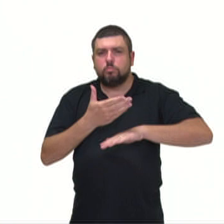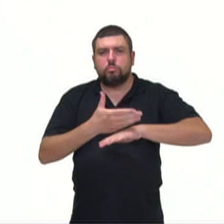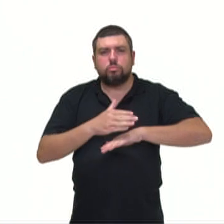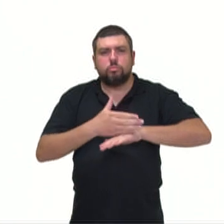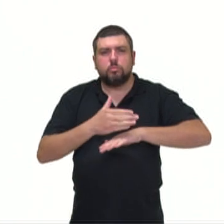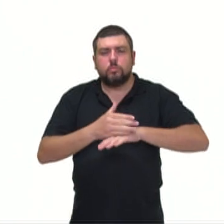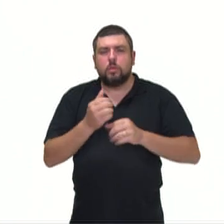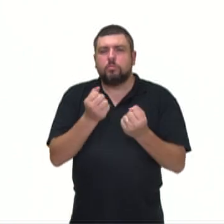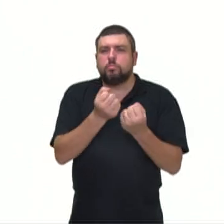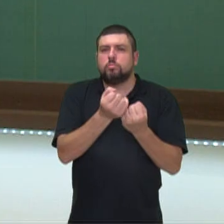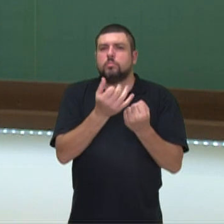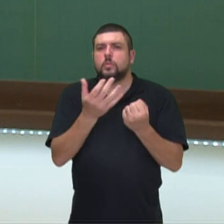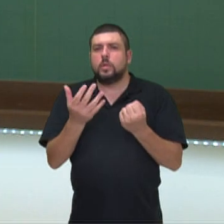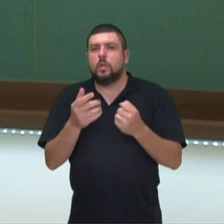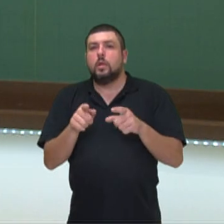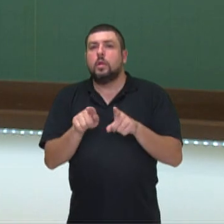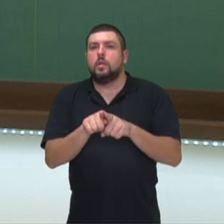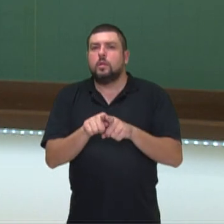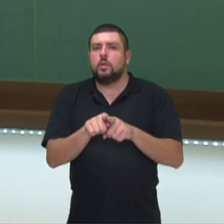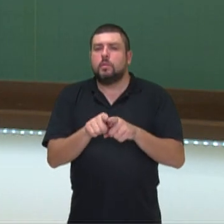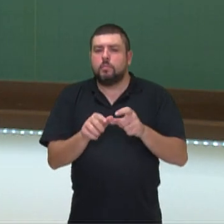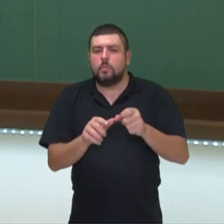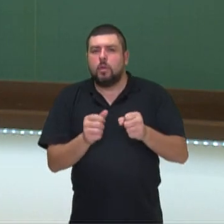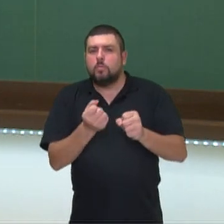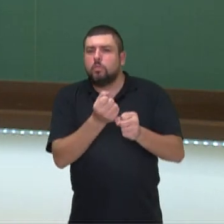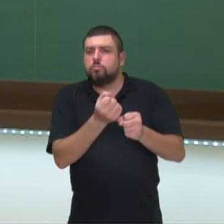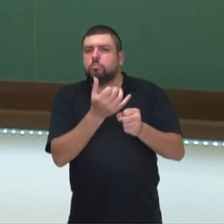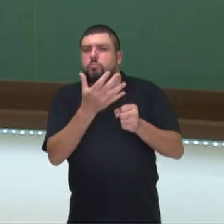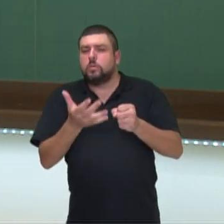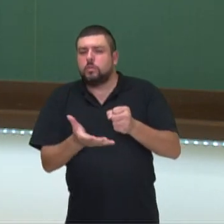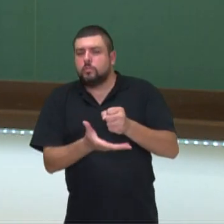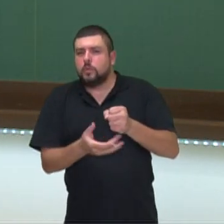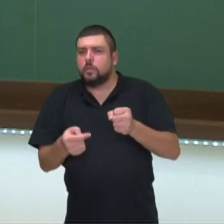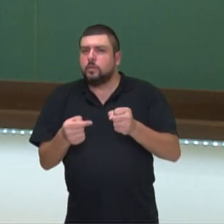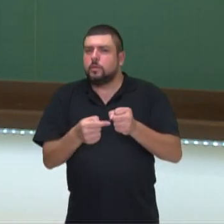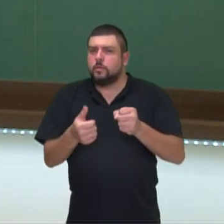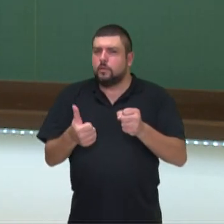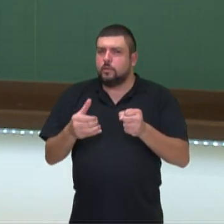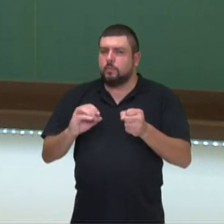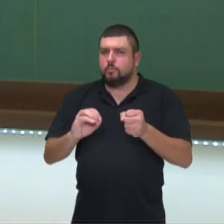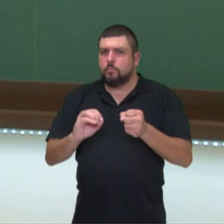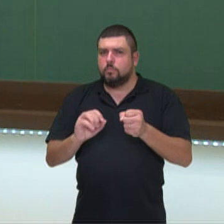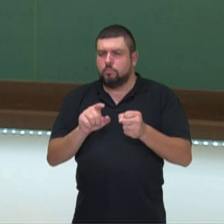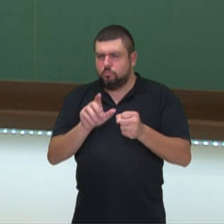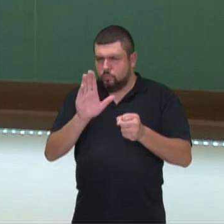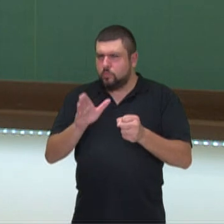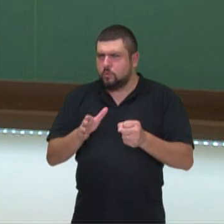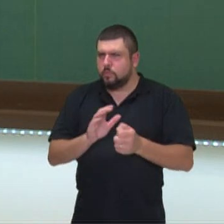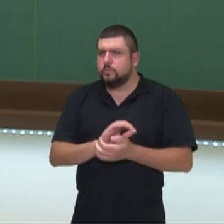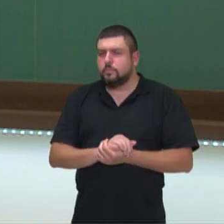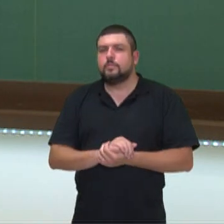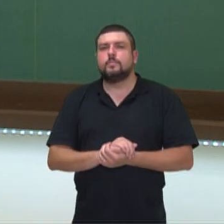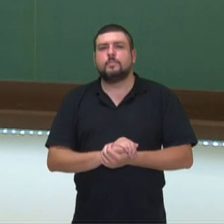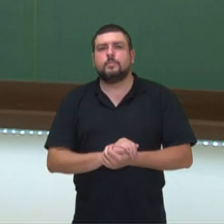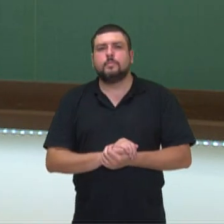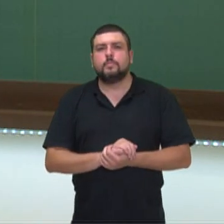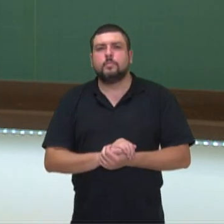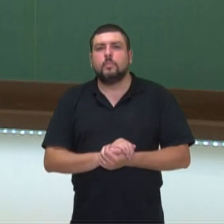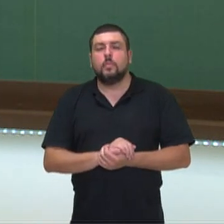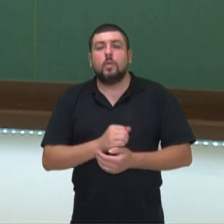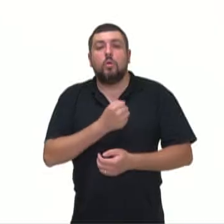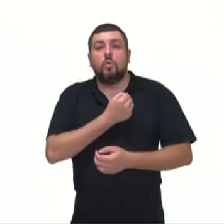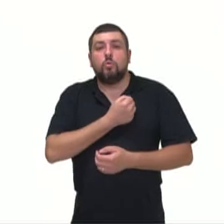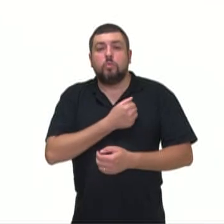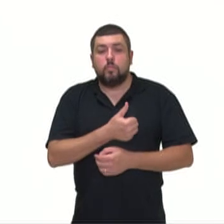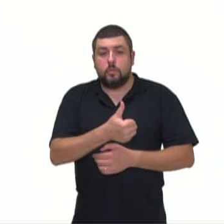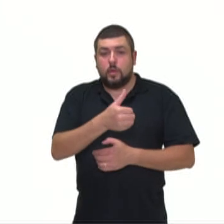base 10. Opa, tem novidade na área. Potência de base 10? Já viu? Já fez? Olha só, o número 10 tem